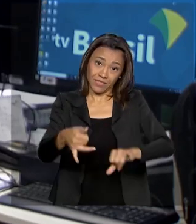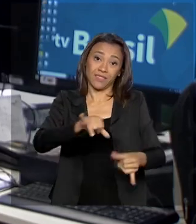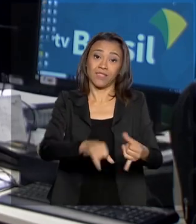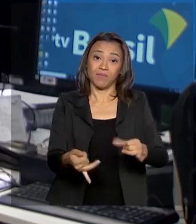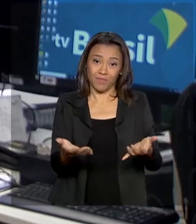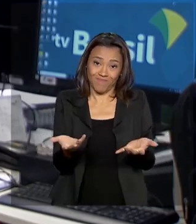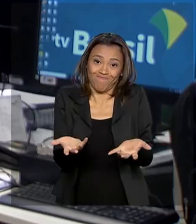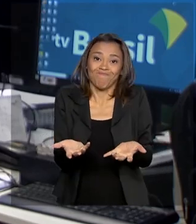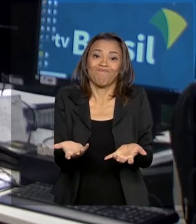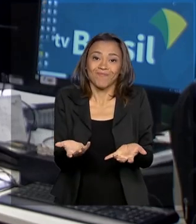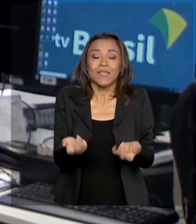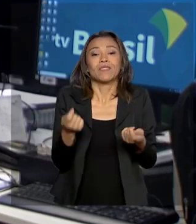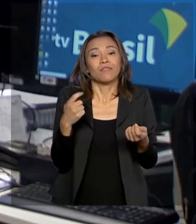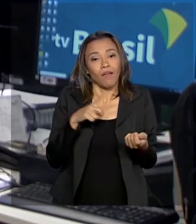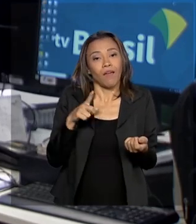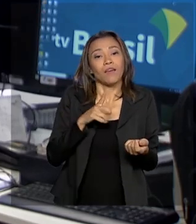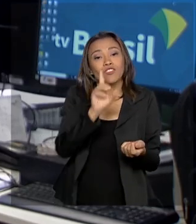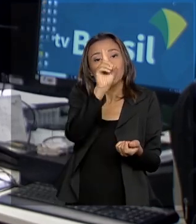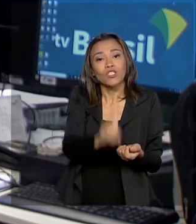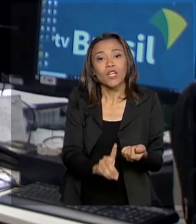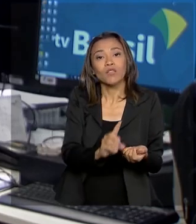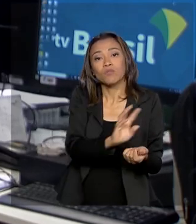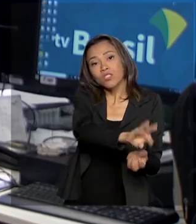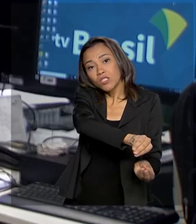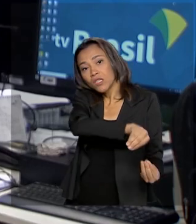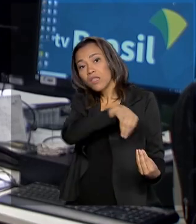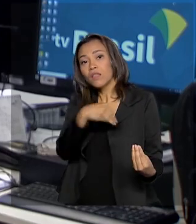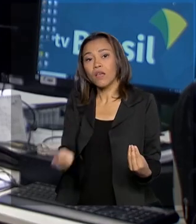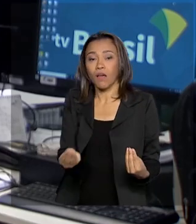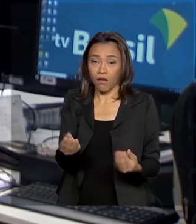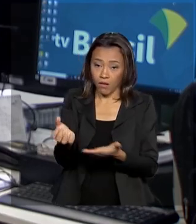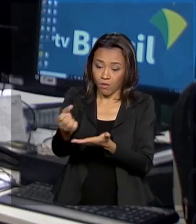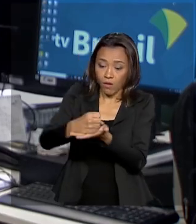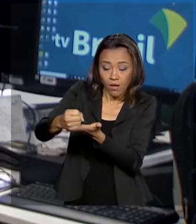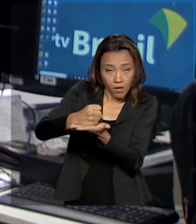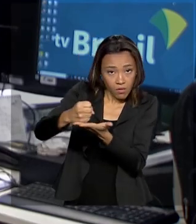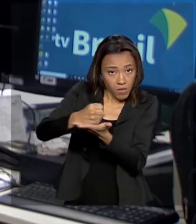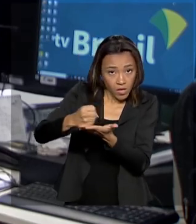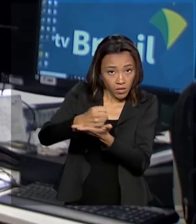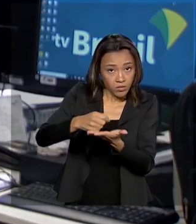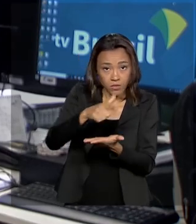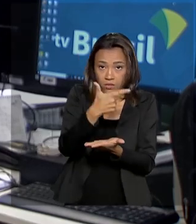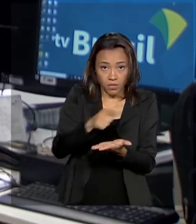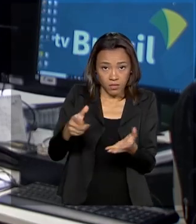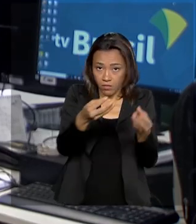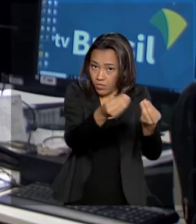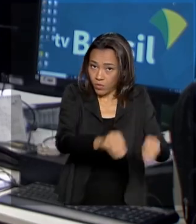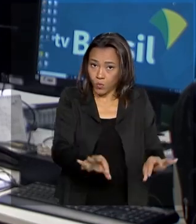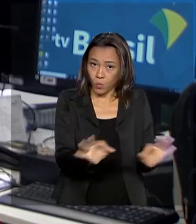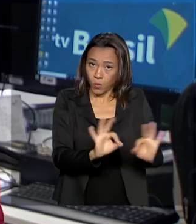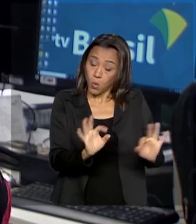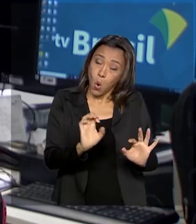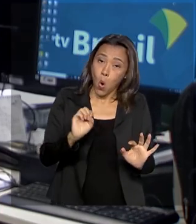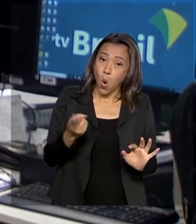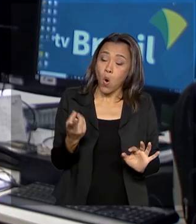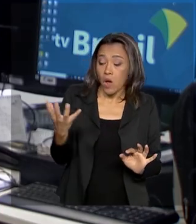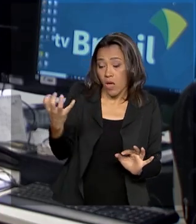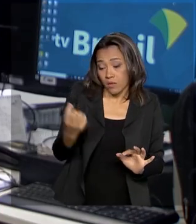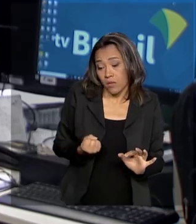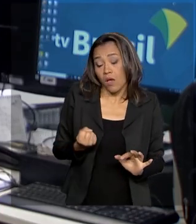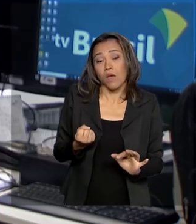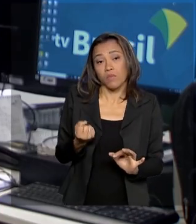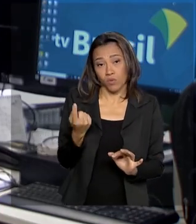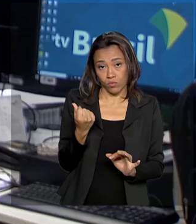contaminados ele tem direito a devolver o medicamento sem custo nenhum e aí ele pode optar ou por receber o dinheiro